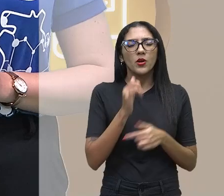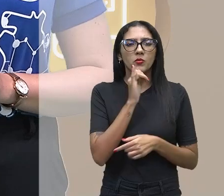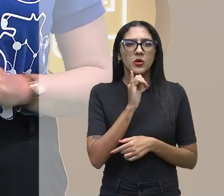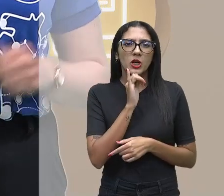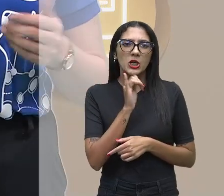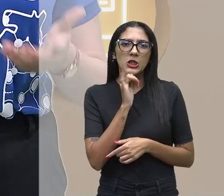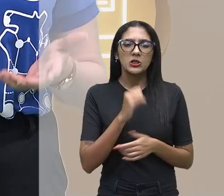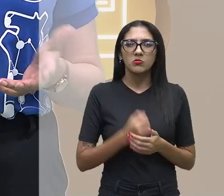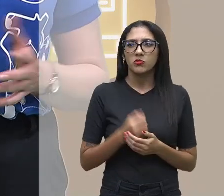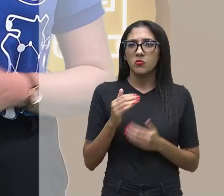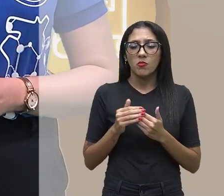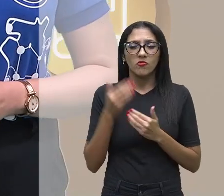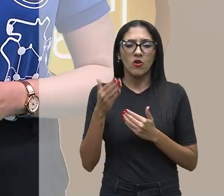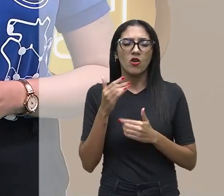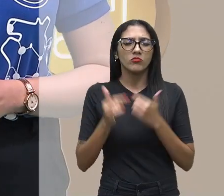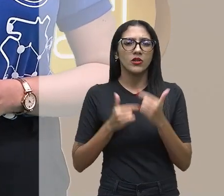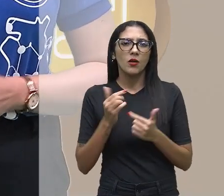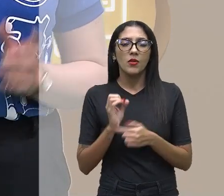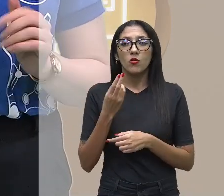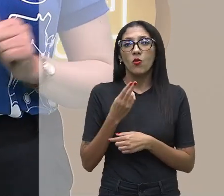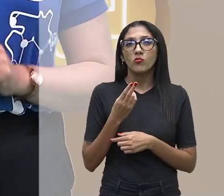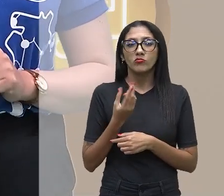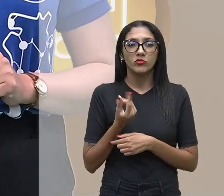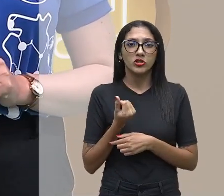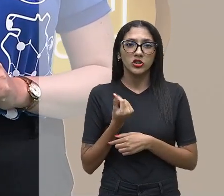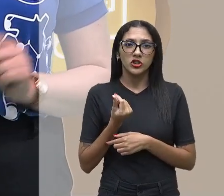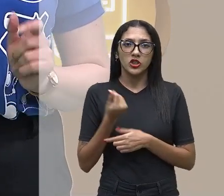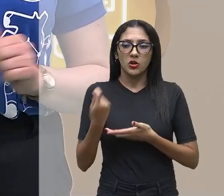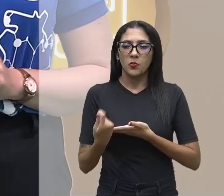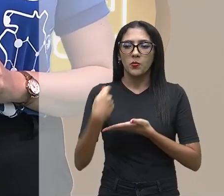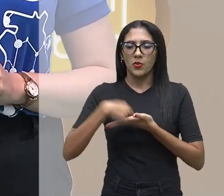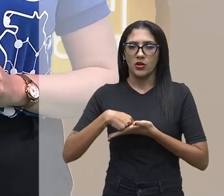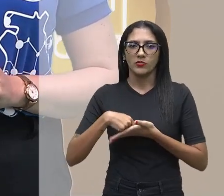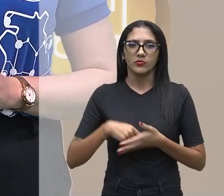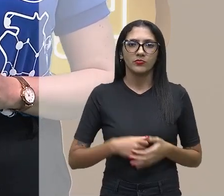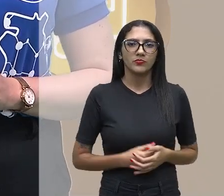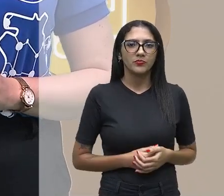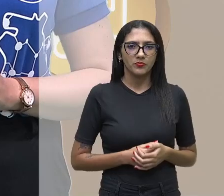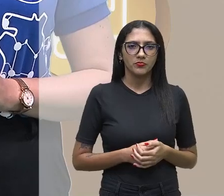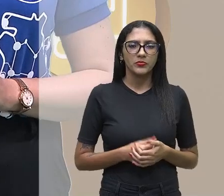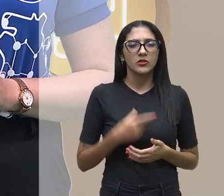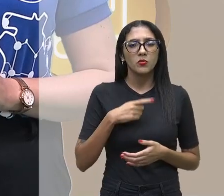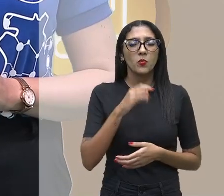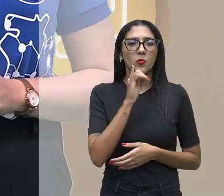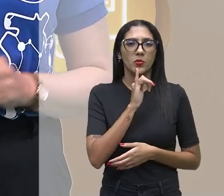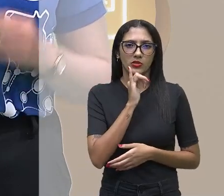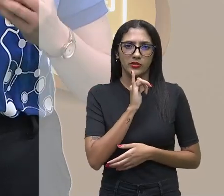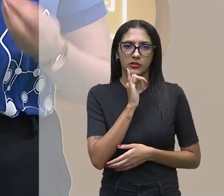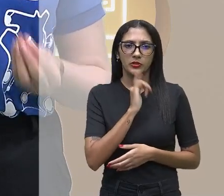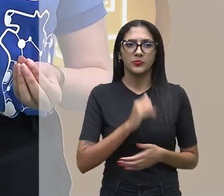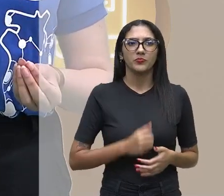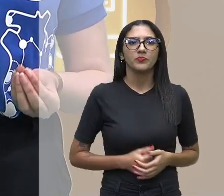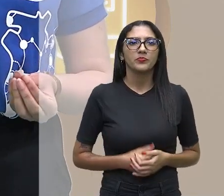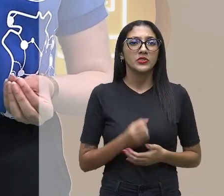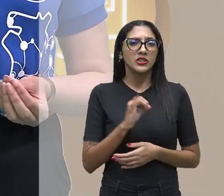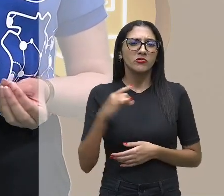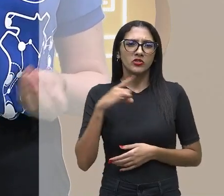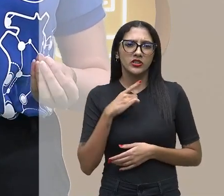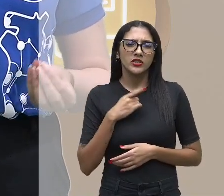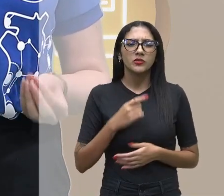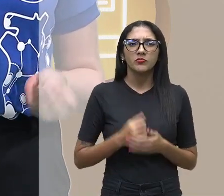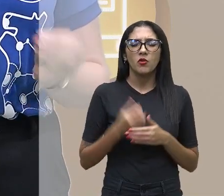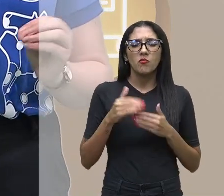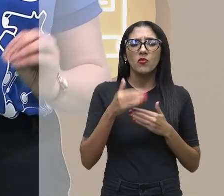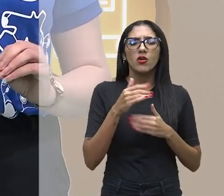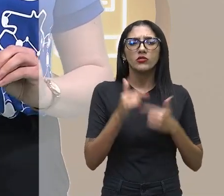trabalho extra ou receba uma pensão, a gente chega a alguns valores. Vejam aqui no nosso exemplo. Se você tem trabalhos